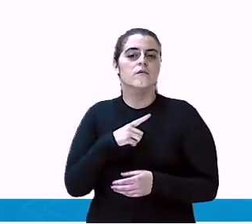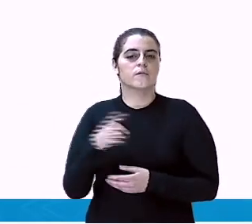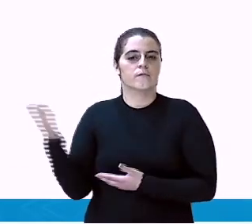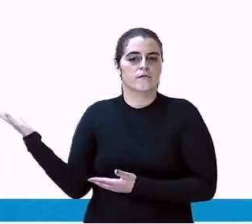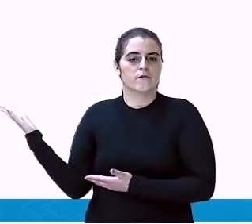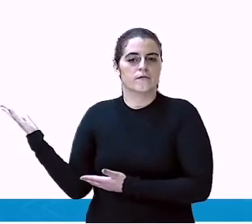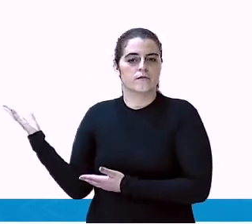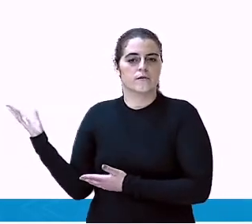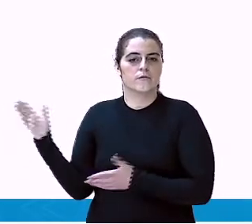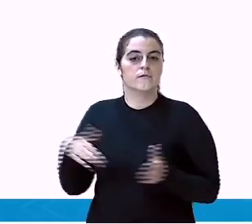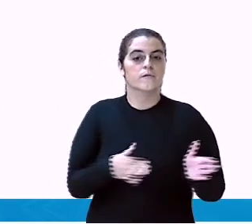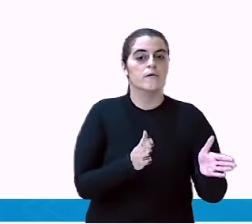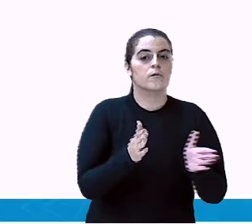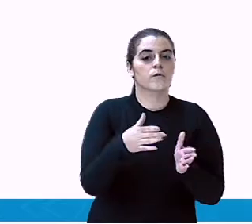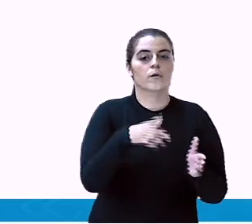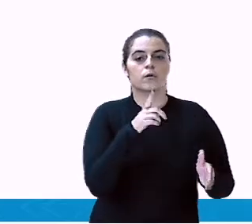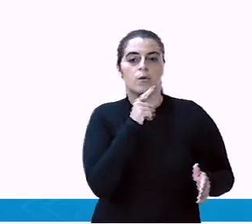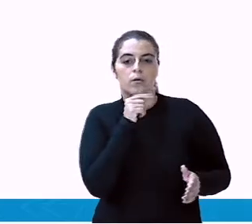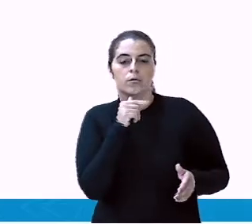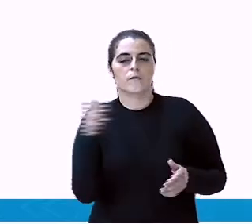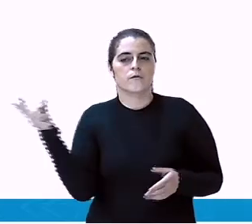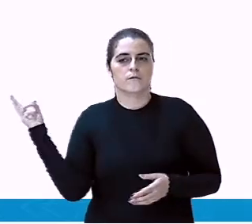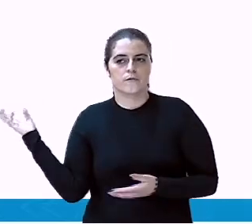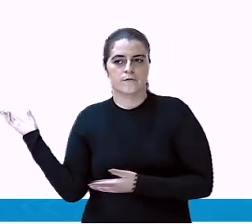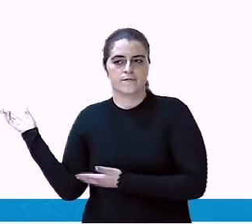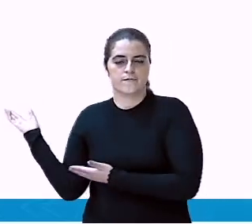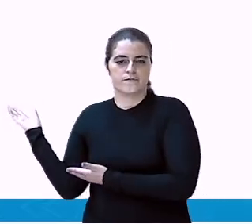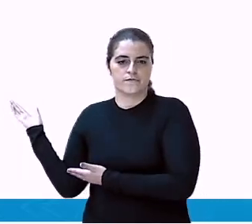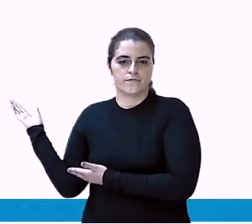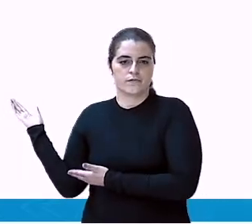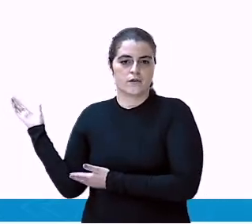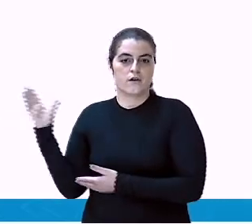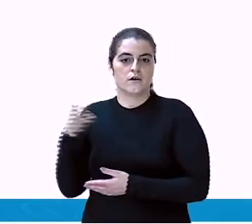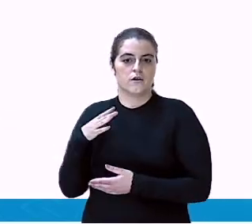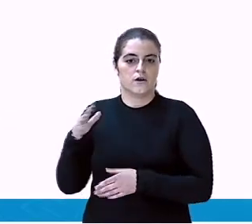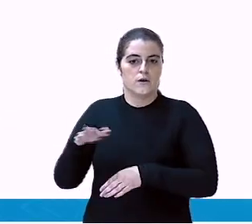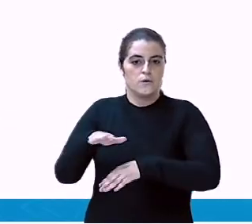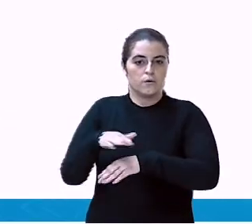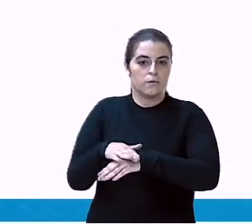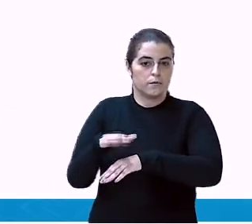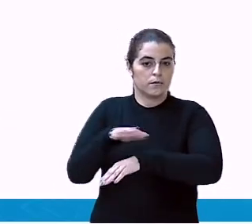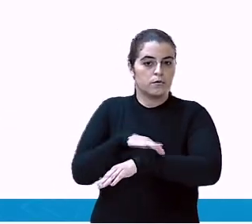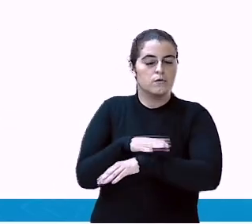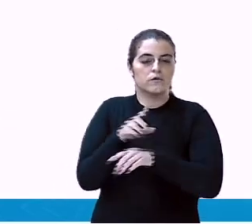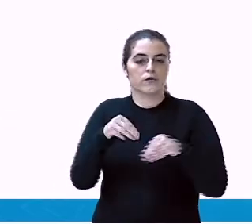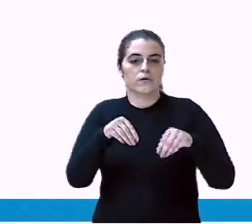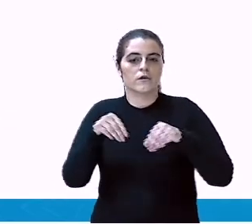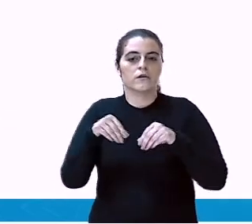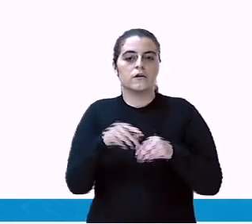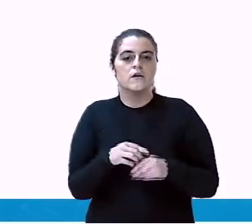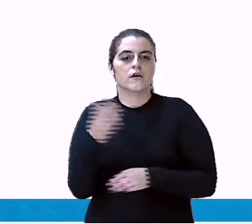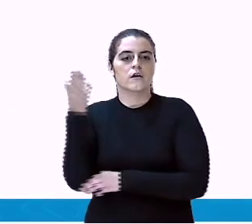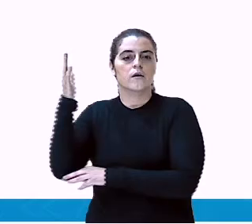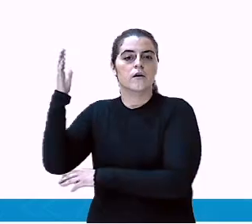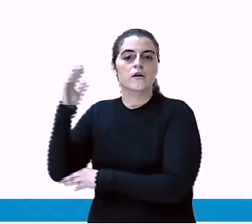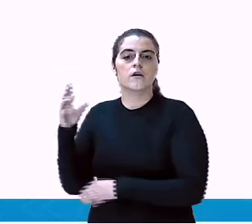frente deles no mar. Por exemplo, aqui ela está mostrando que tem uma ilha. Então, o que o submarino vai